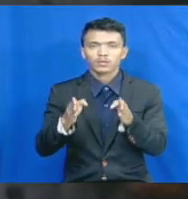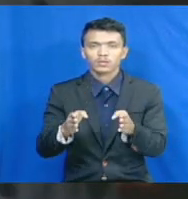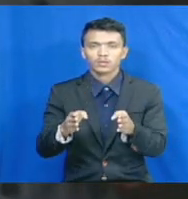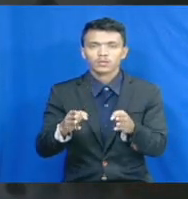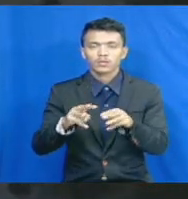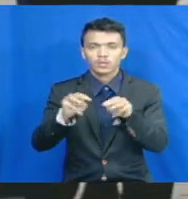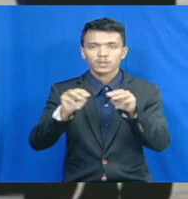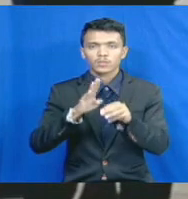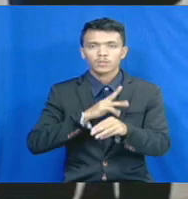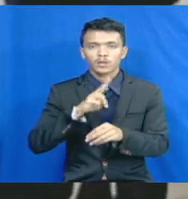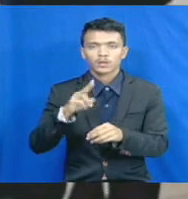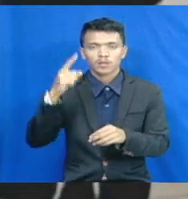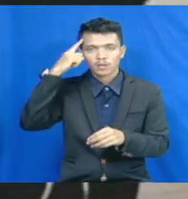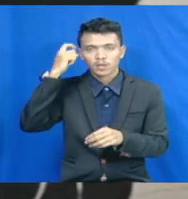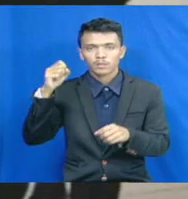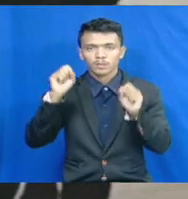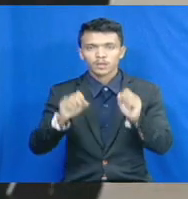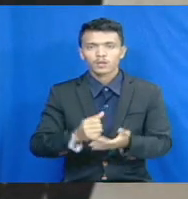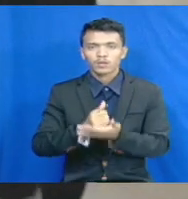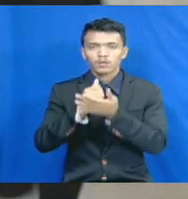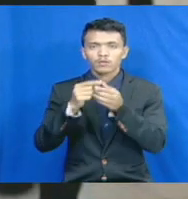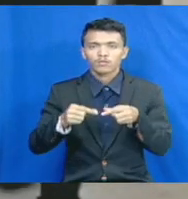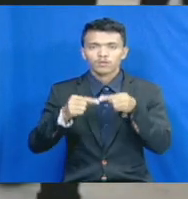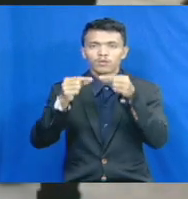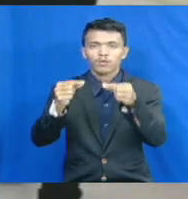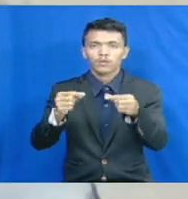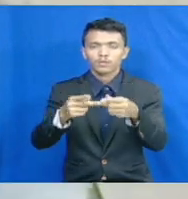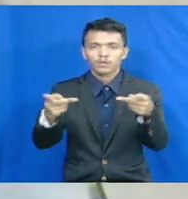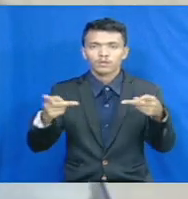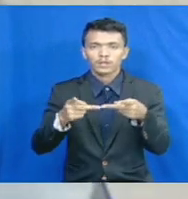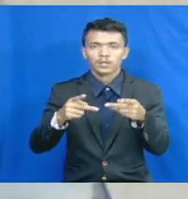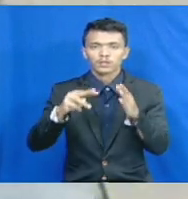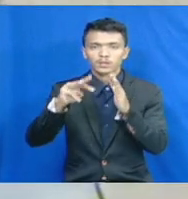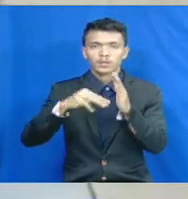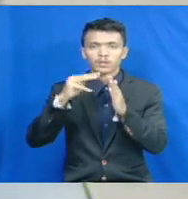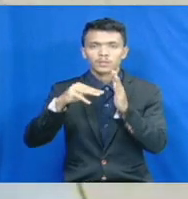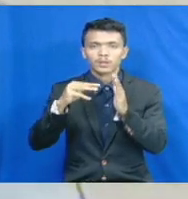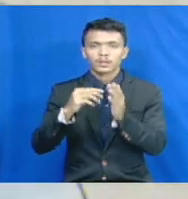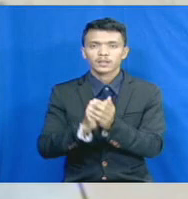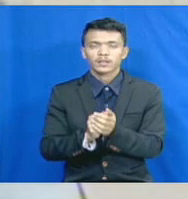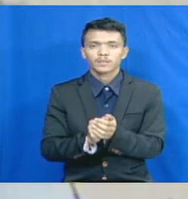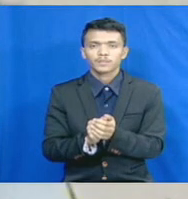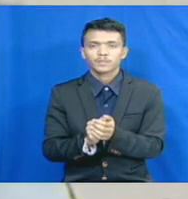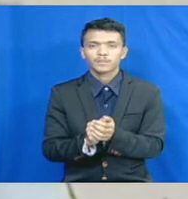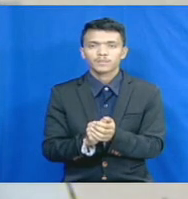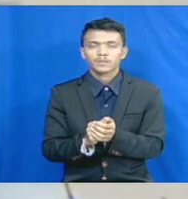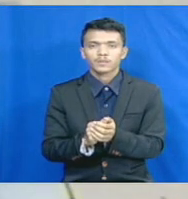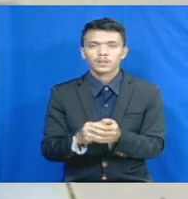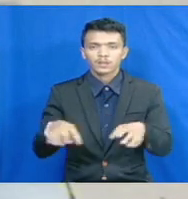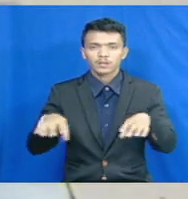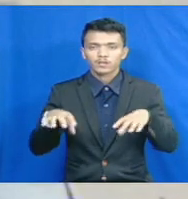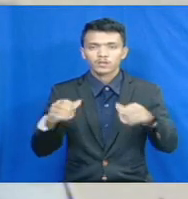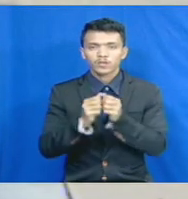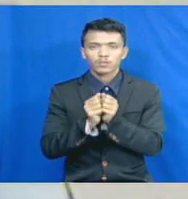Propriedade Município Baucau, também lhe atribuiu na Fátima Média Tatoli. O Sirnia disponibilidade na mesma coopera